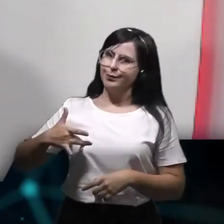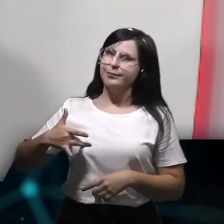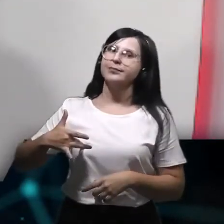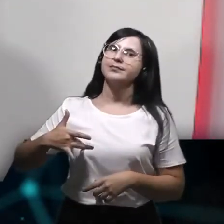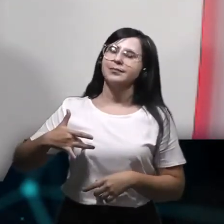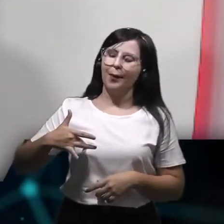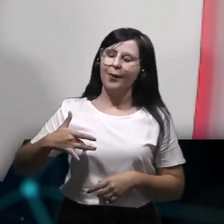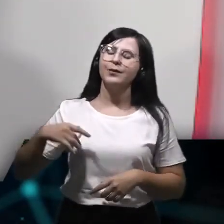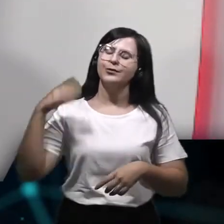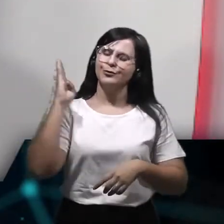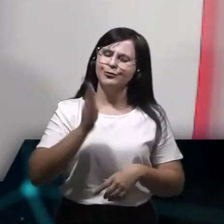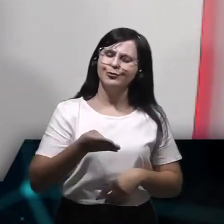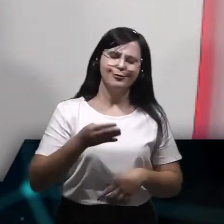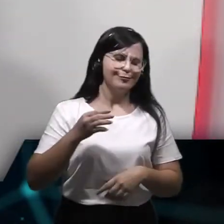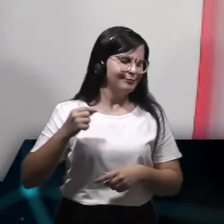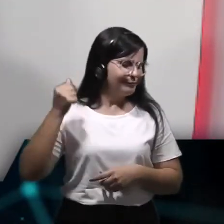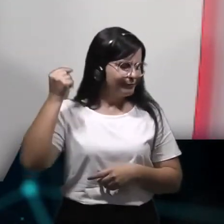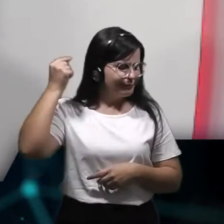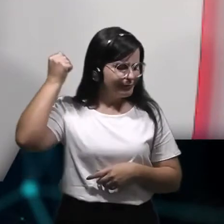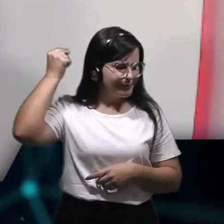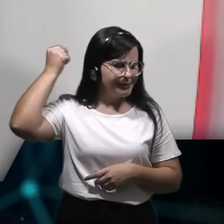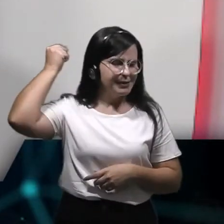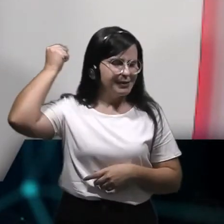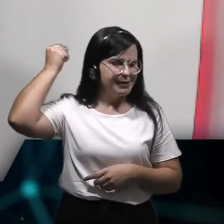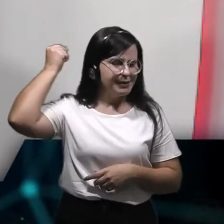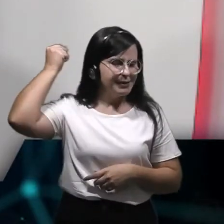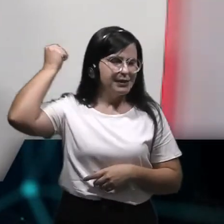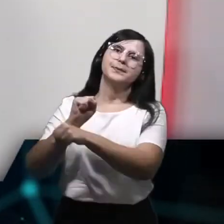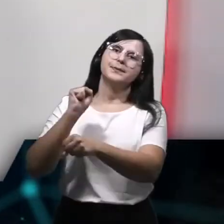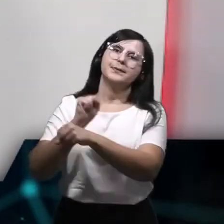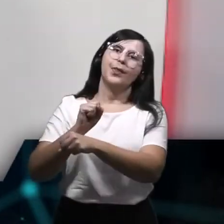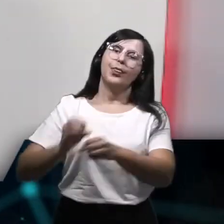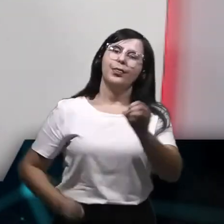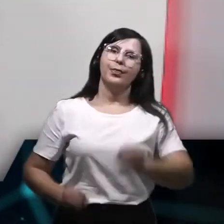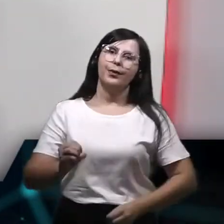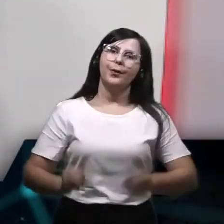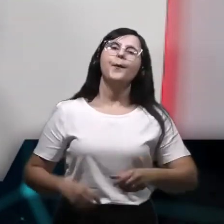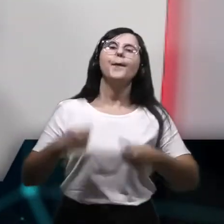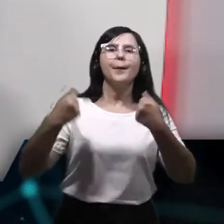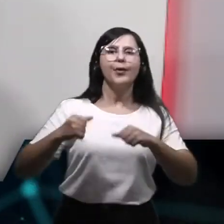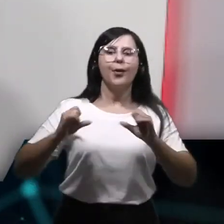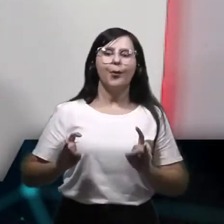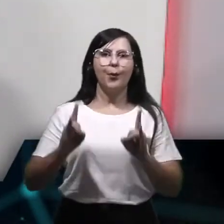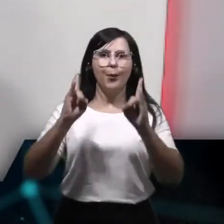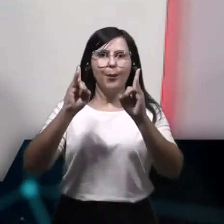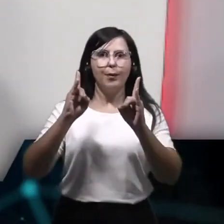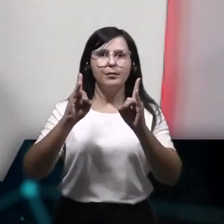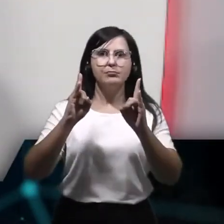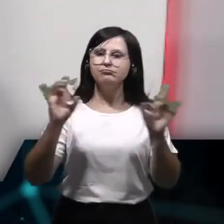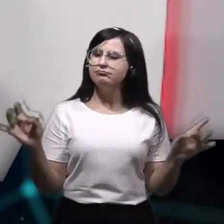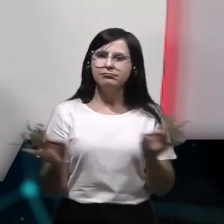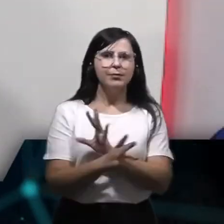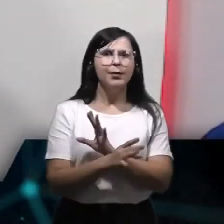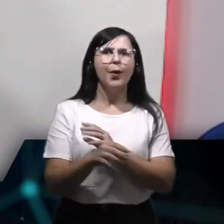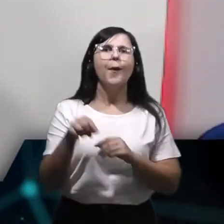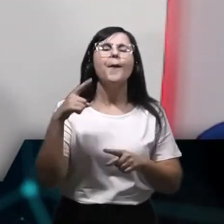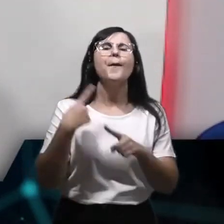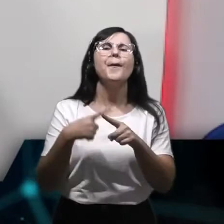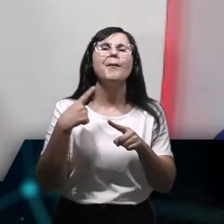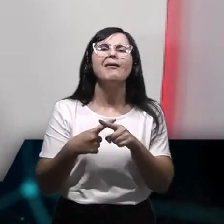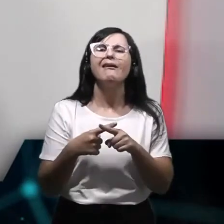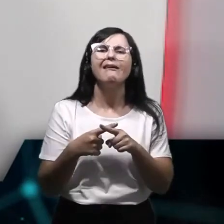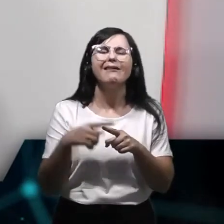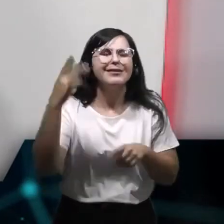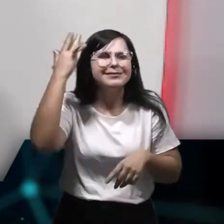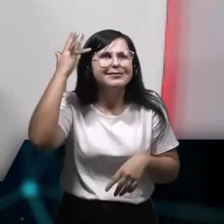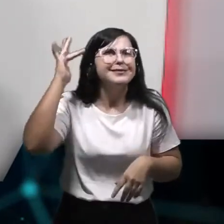e o povo daquele distrito necessita daquele prédio pronto, né? E a gente não sabe o porquê, certo,